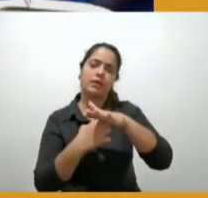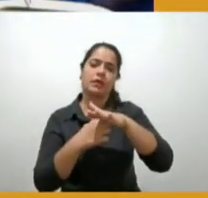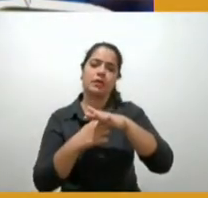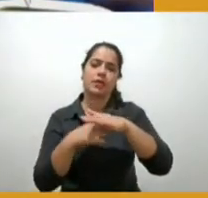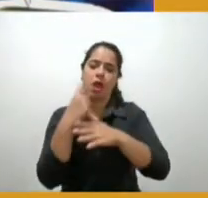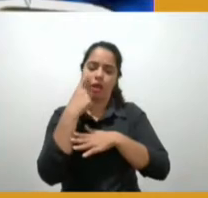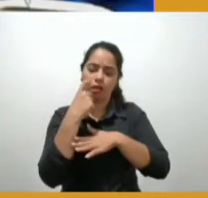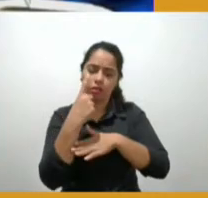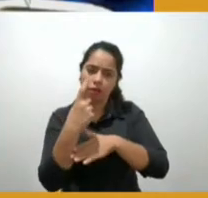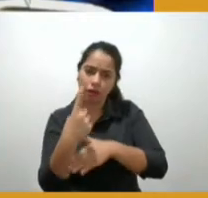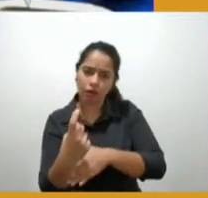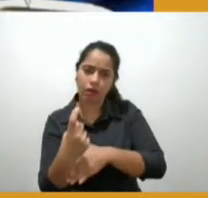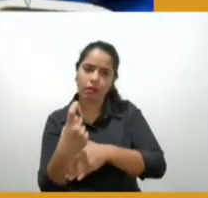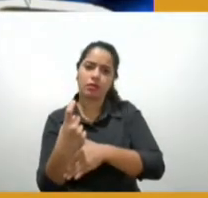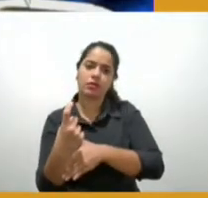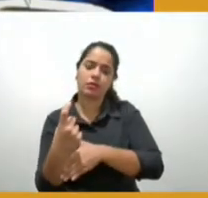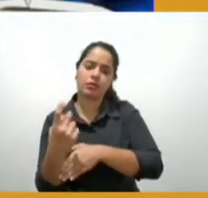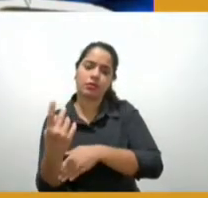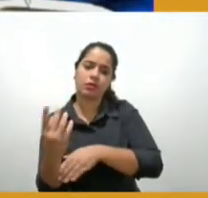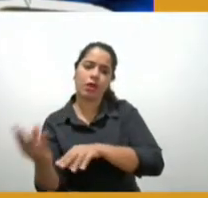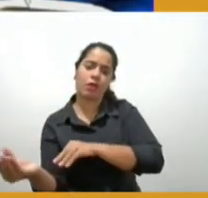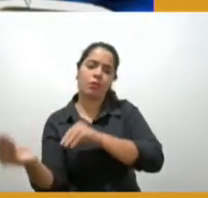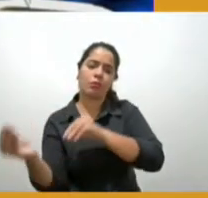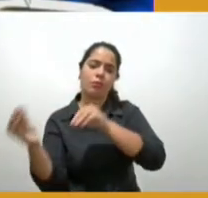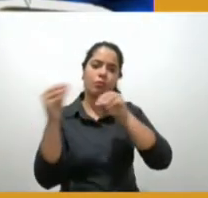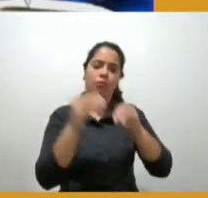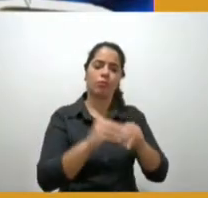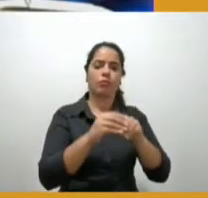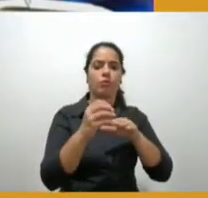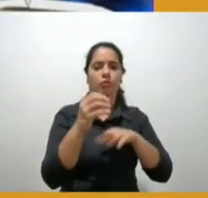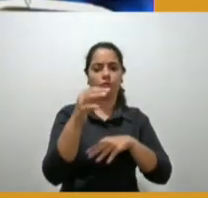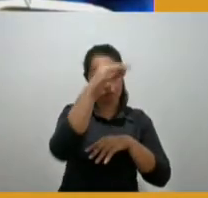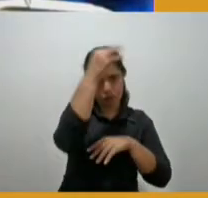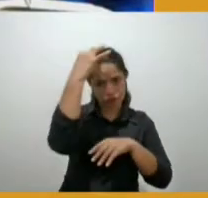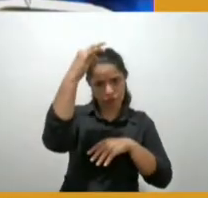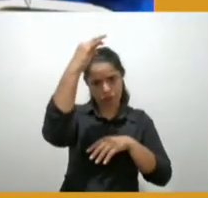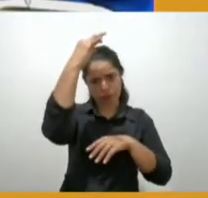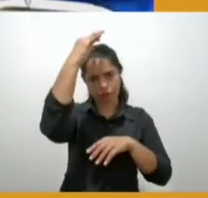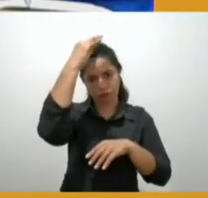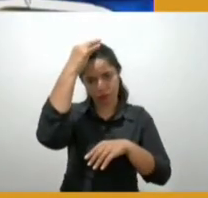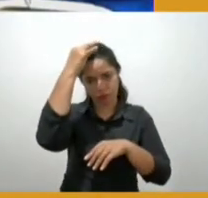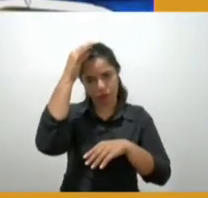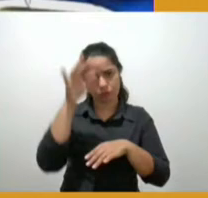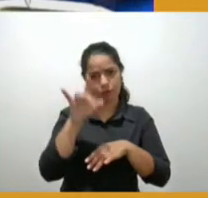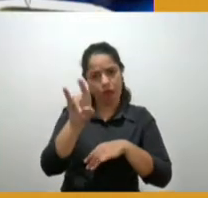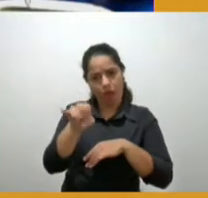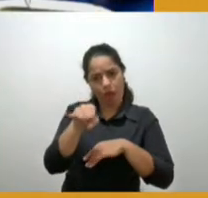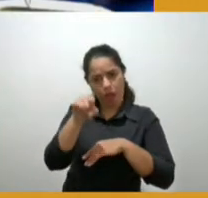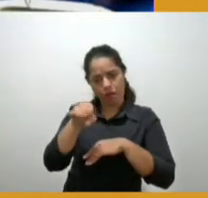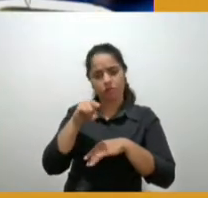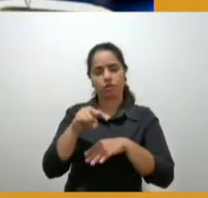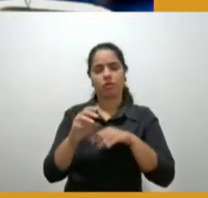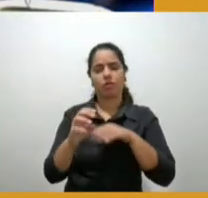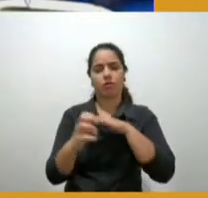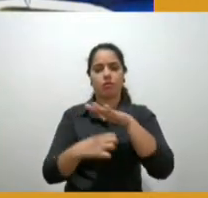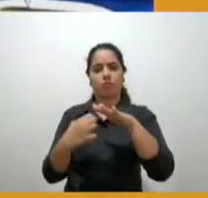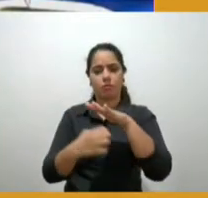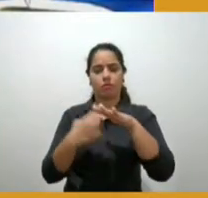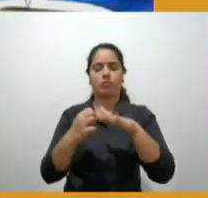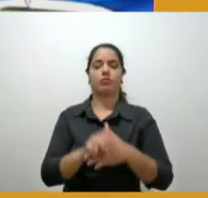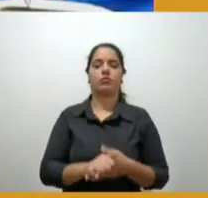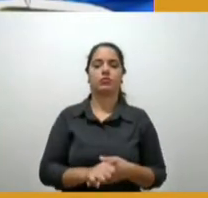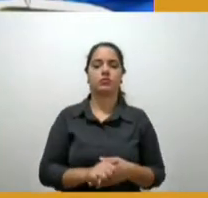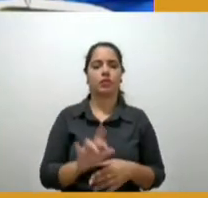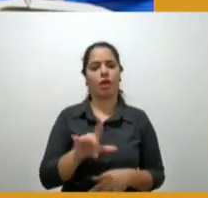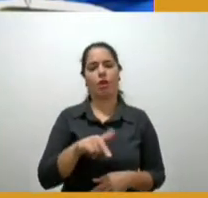aqui, isso ser um ponto de atração de novos investimentos. Estamos fazendo outras concessões aqui,